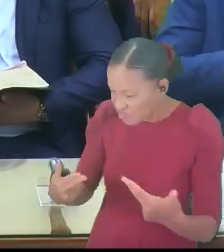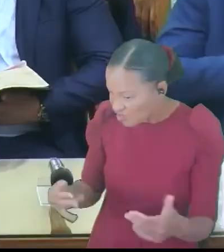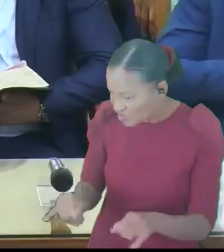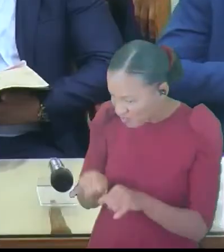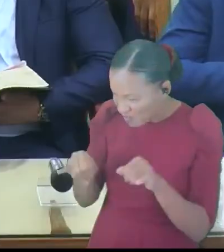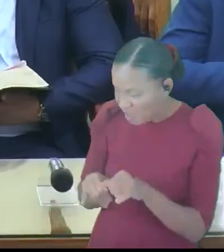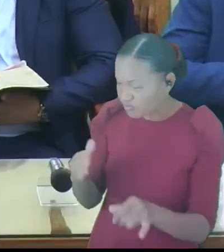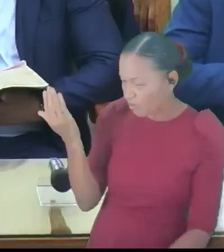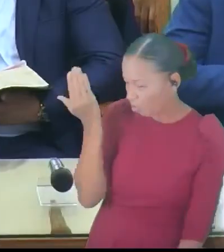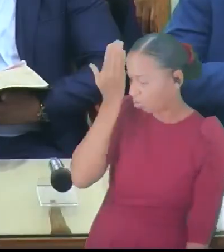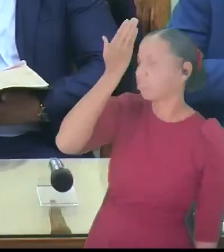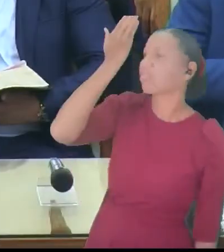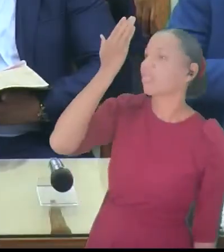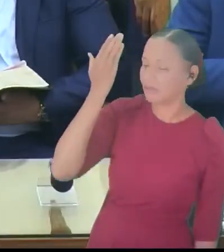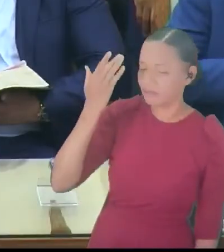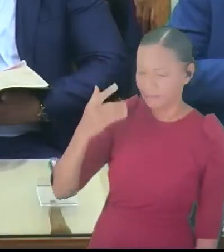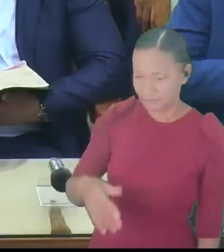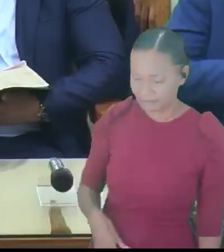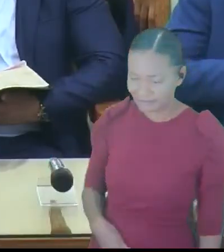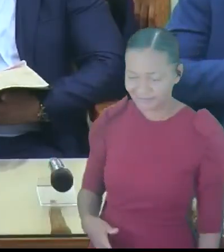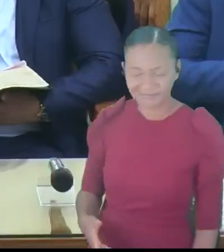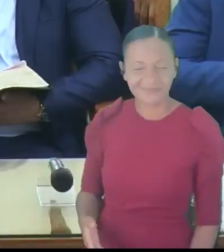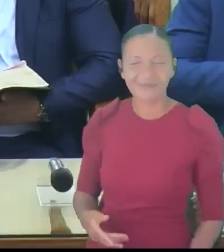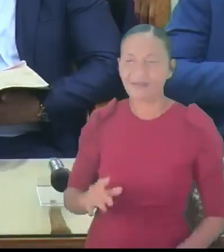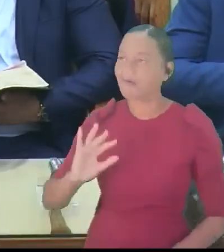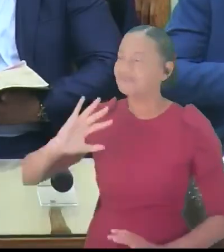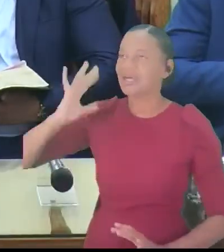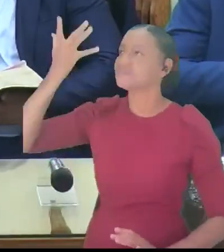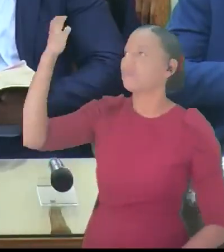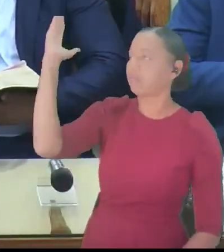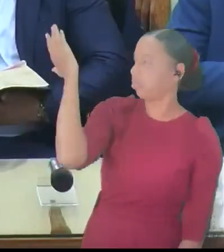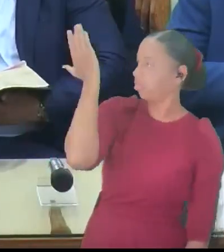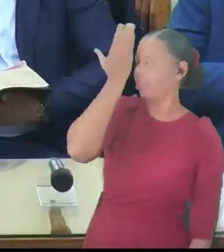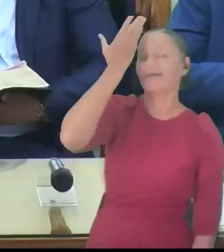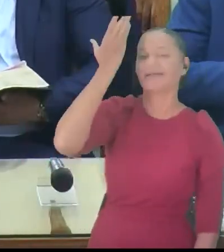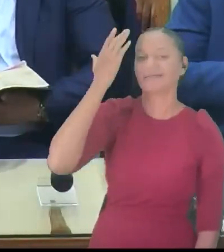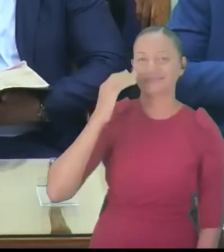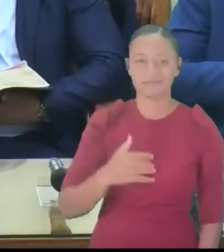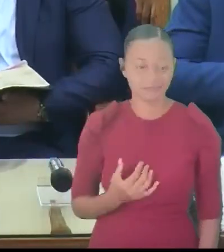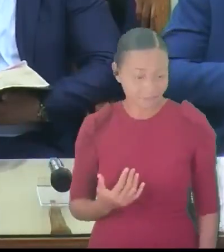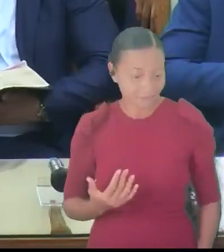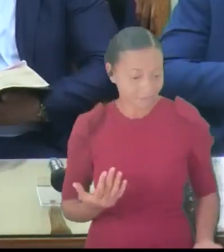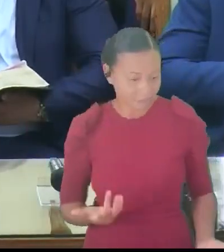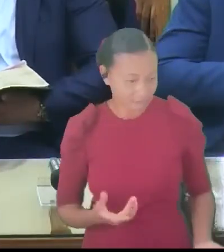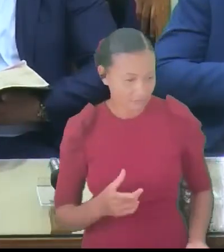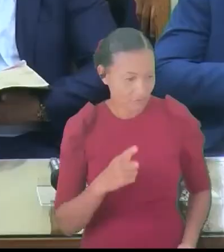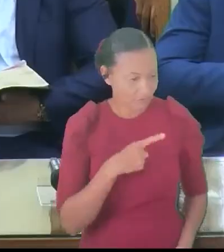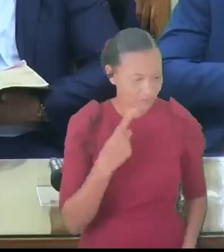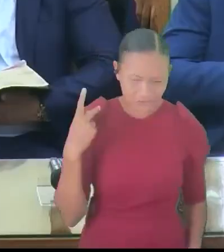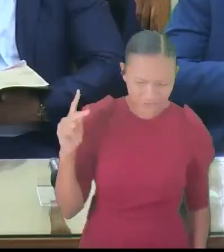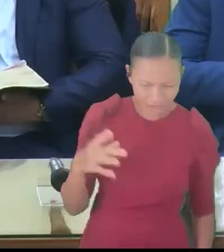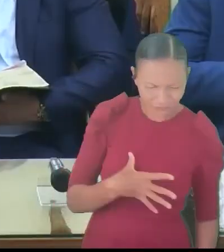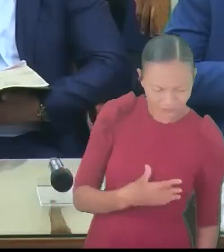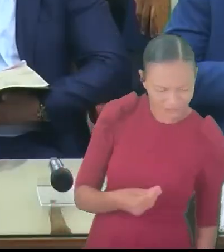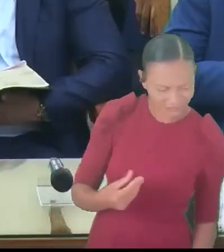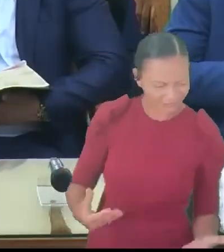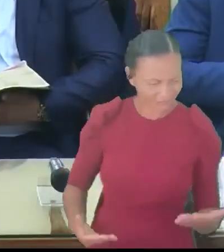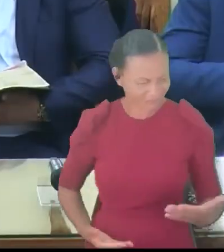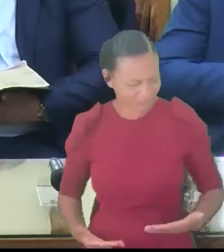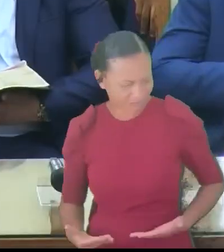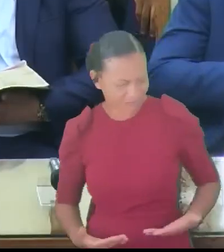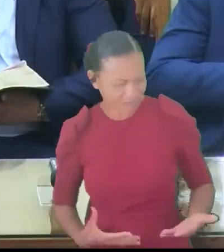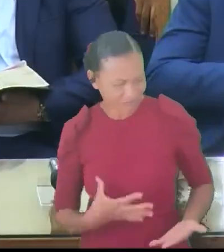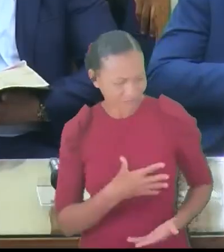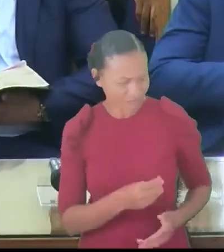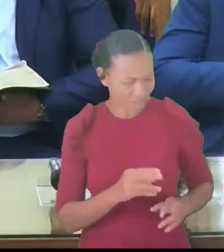besteira. Meus amados irmãos, uma Bíblia diz seu filho e outra diz servo. Pastor, filho é